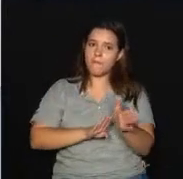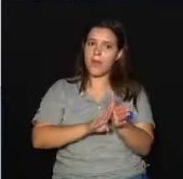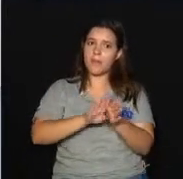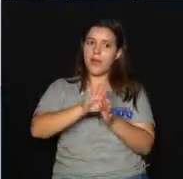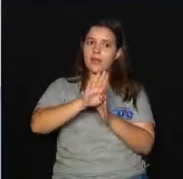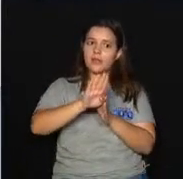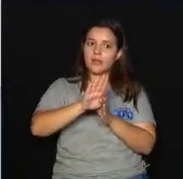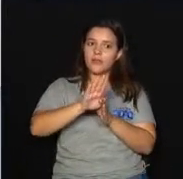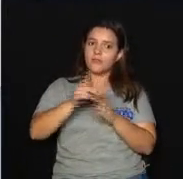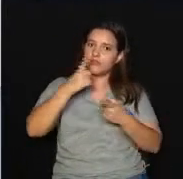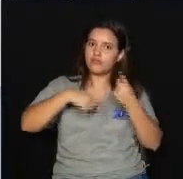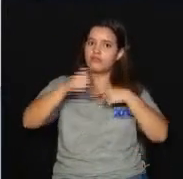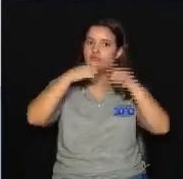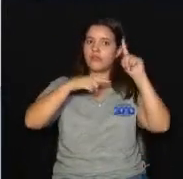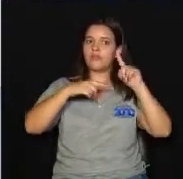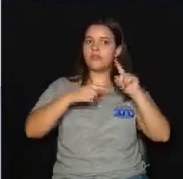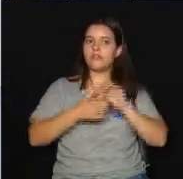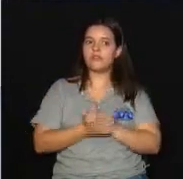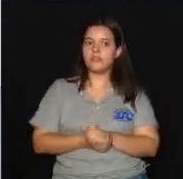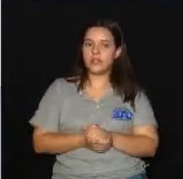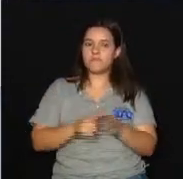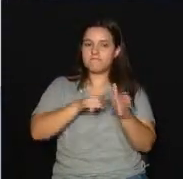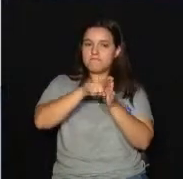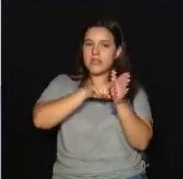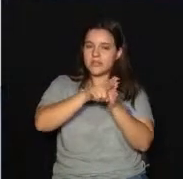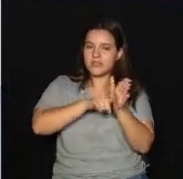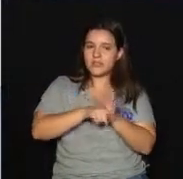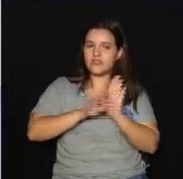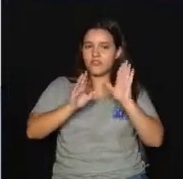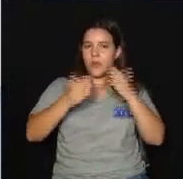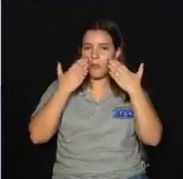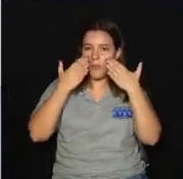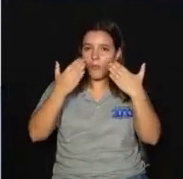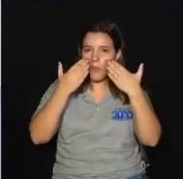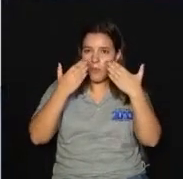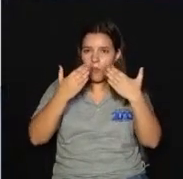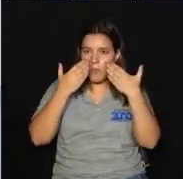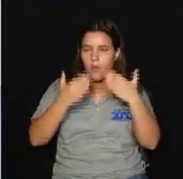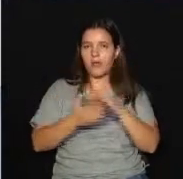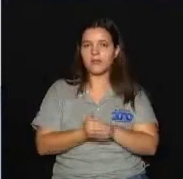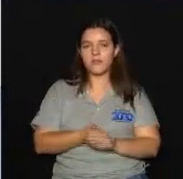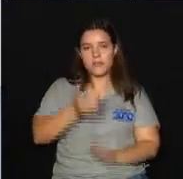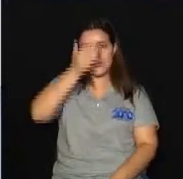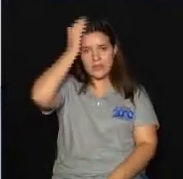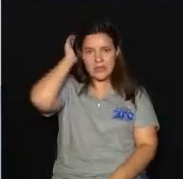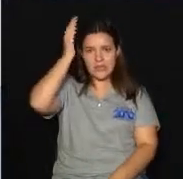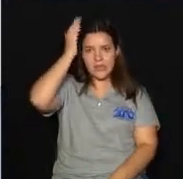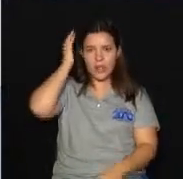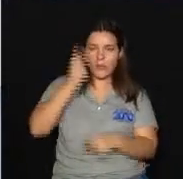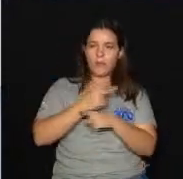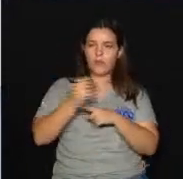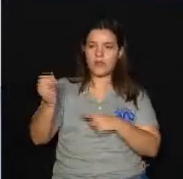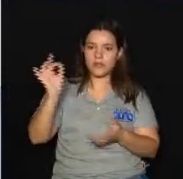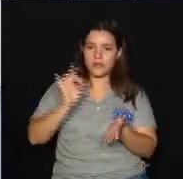e de virar um favorito, porque as últimas pesquisas já davam Dário Saad na frente do Rafa?